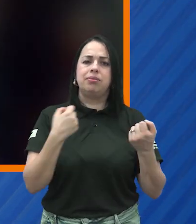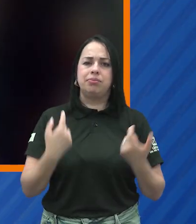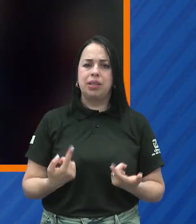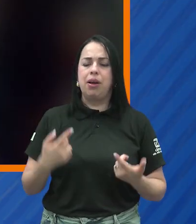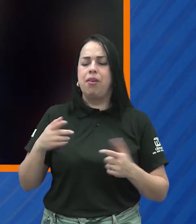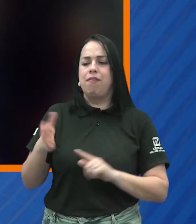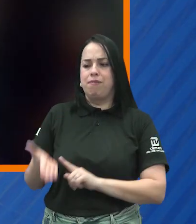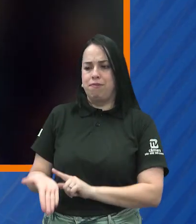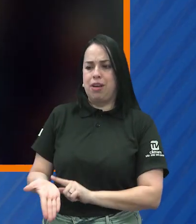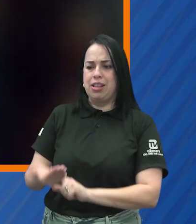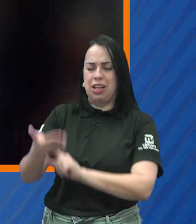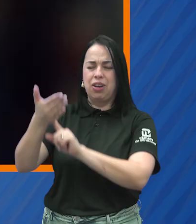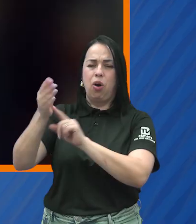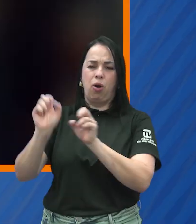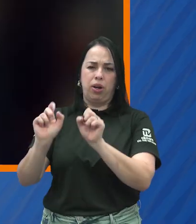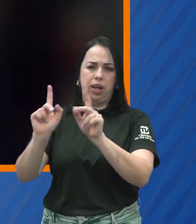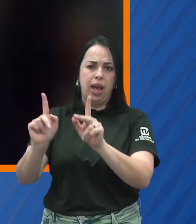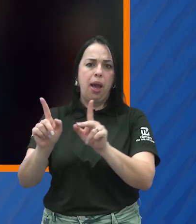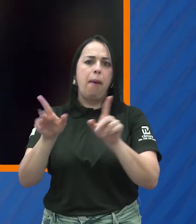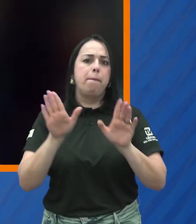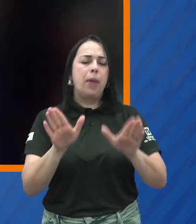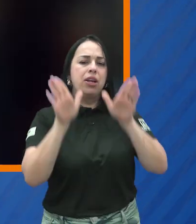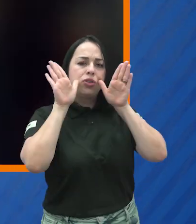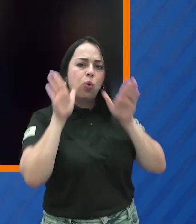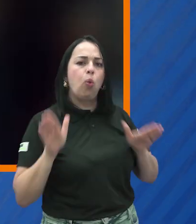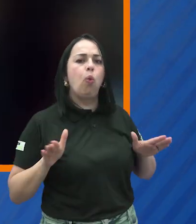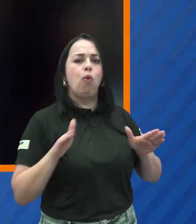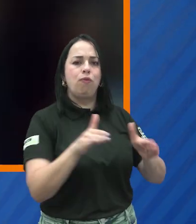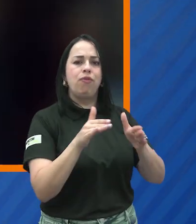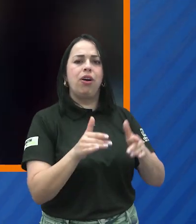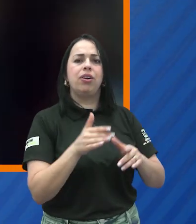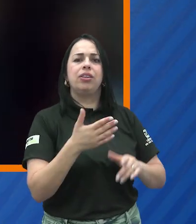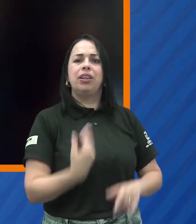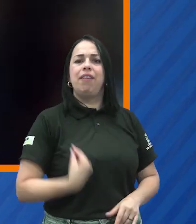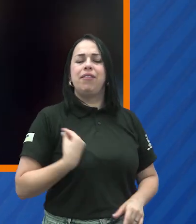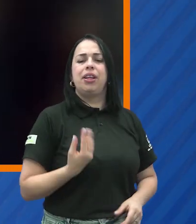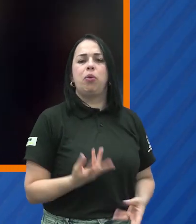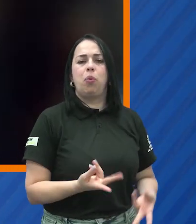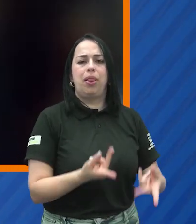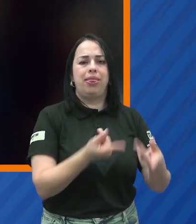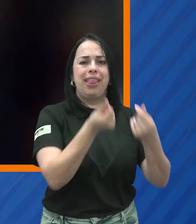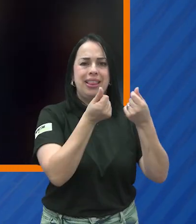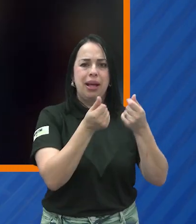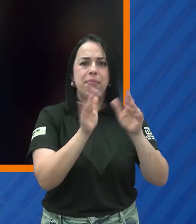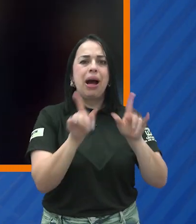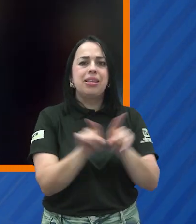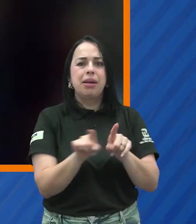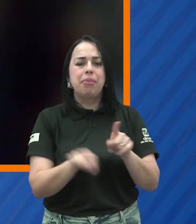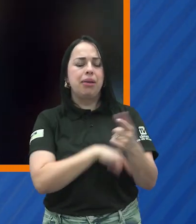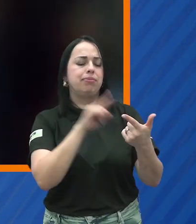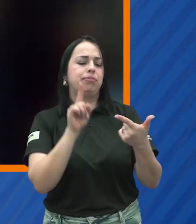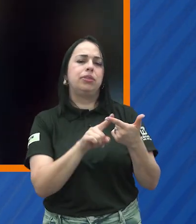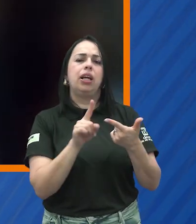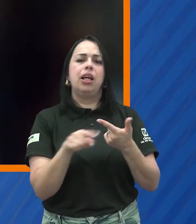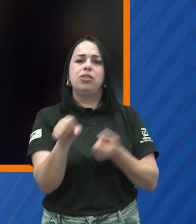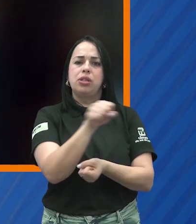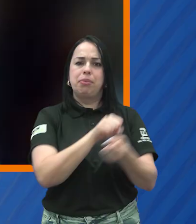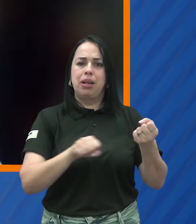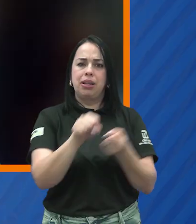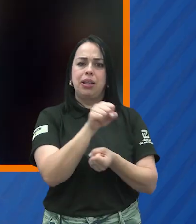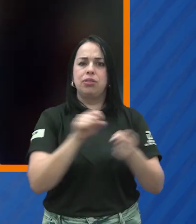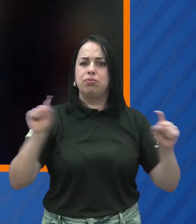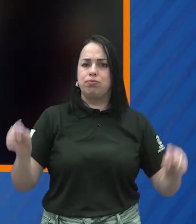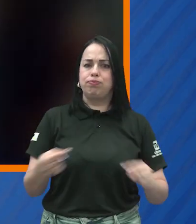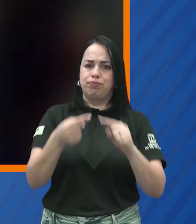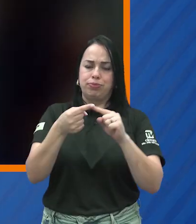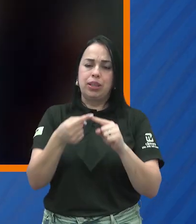Então, prover esse ambiente tecnológico voltado para a qualidade de vida do cidadão, mas também